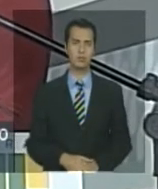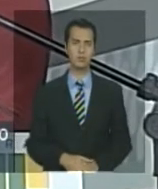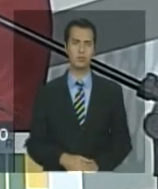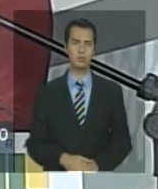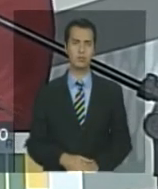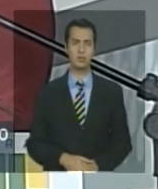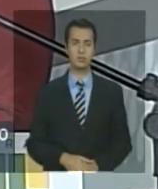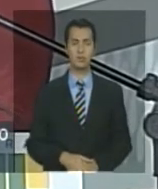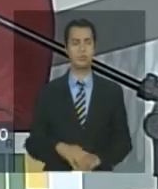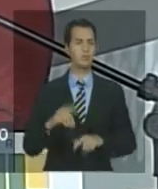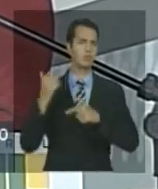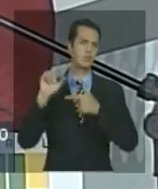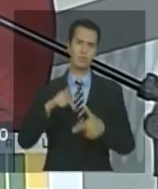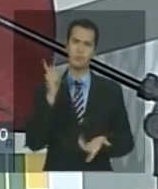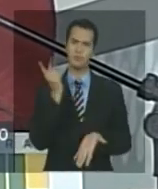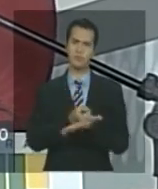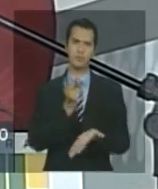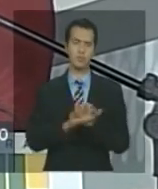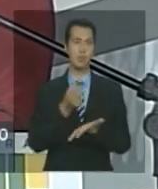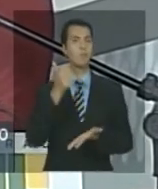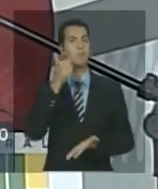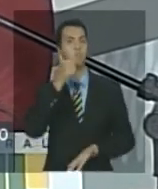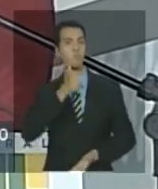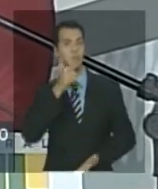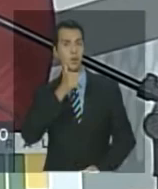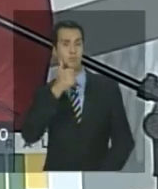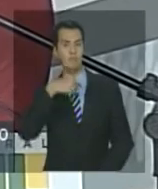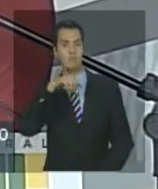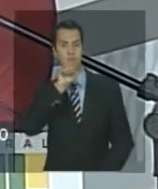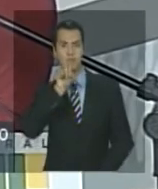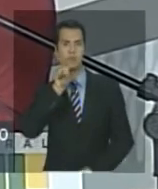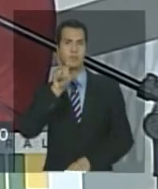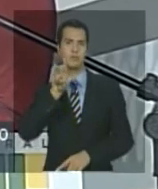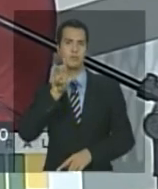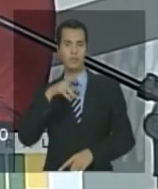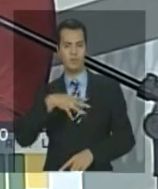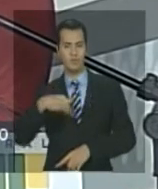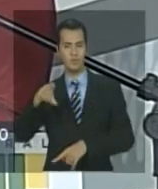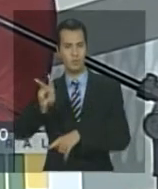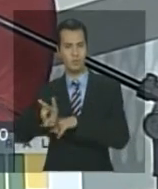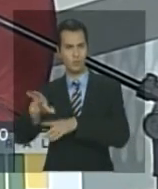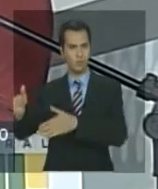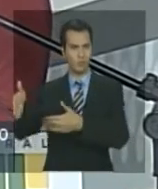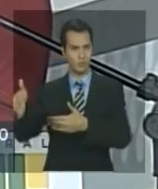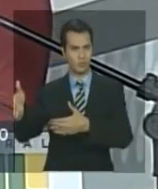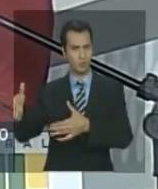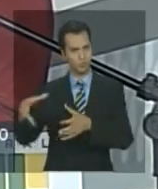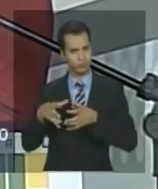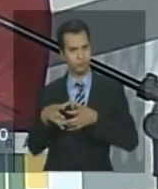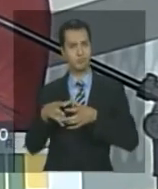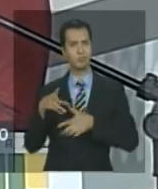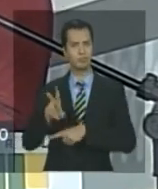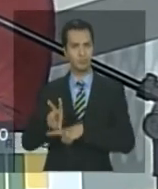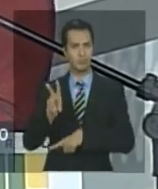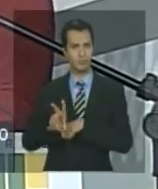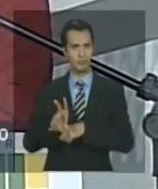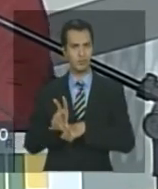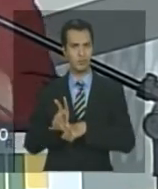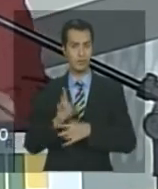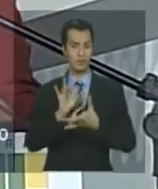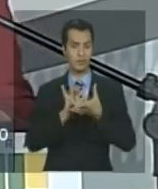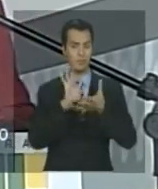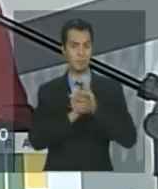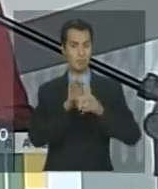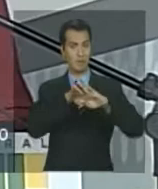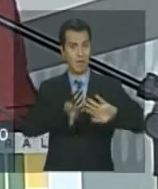naturalmente, é a mulher que tem a guarda das crianças. E é a ela que cabe a moradia. Porque a moradia é sobretudo isso. Por